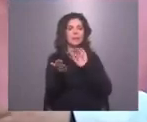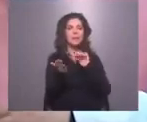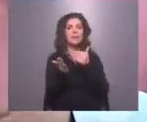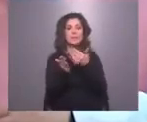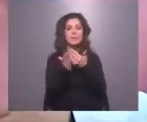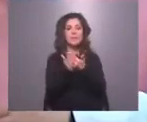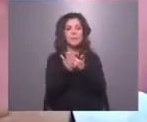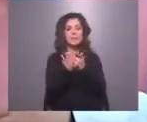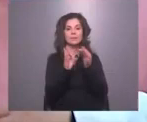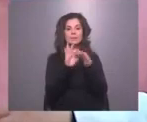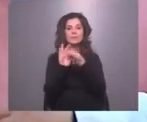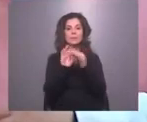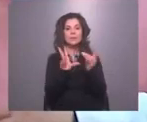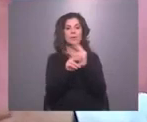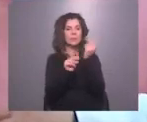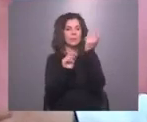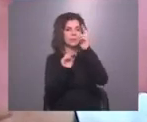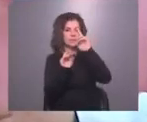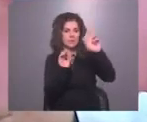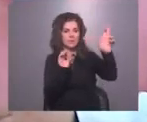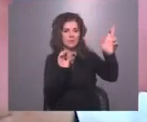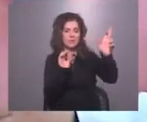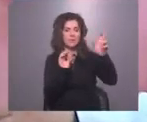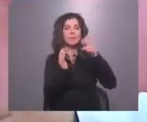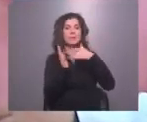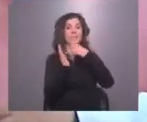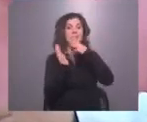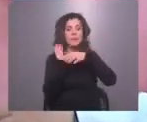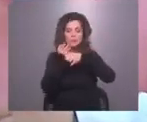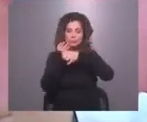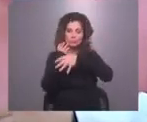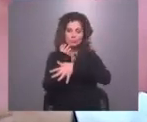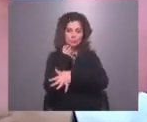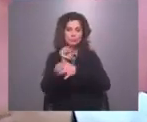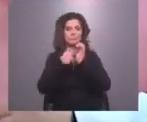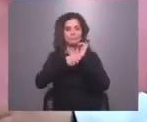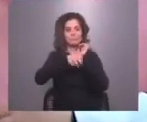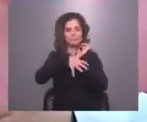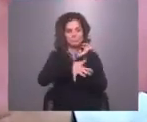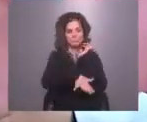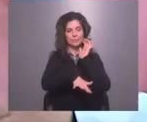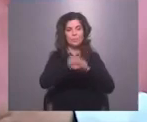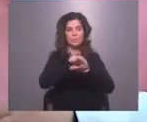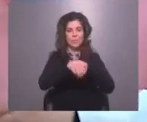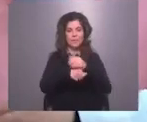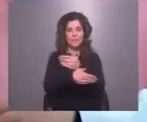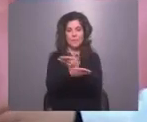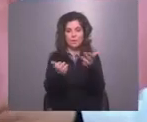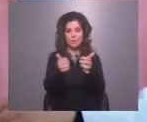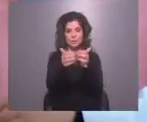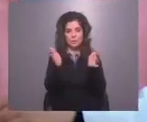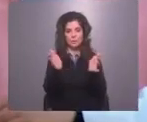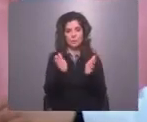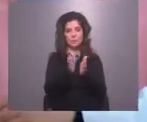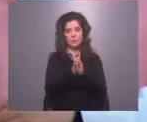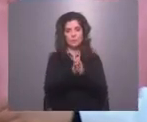nova e eterna aliança, que será derramado por vós e por todos, para